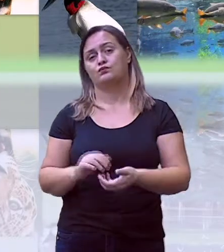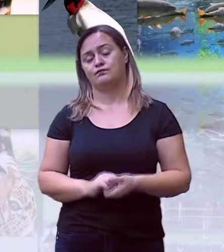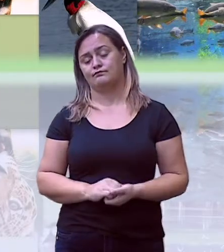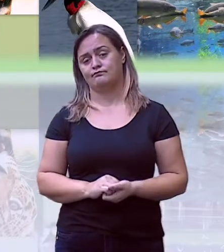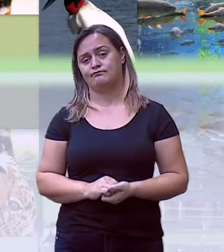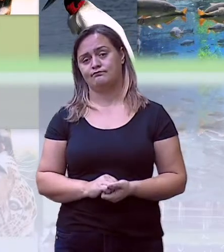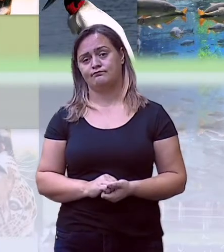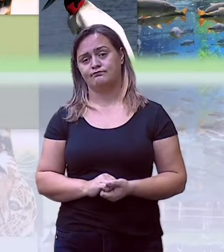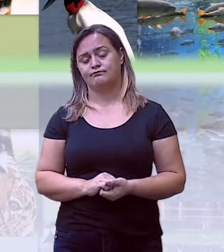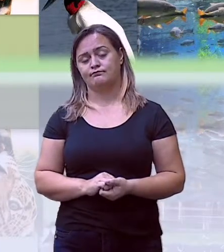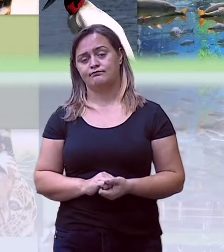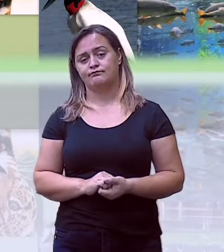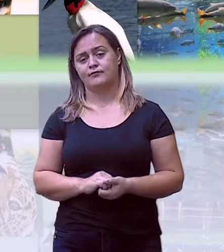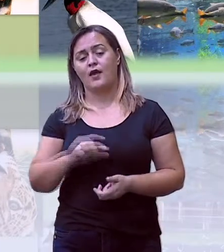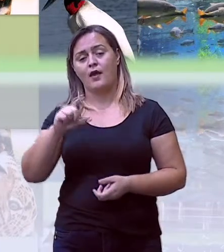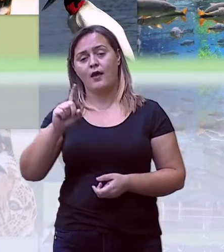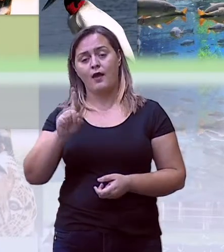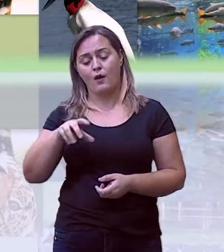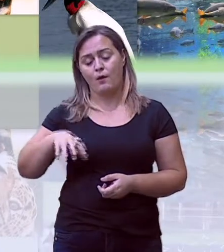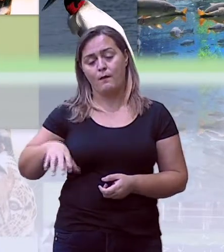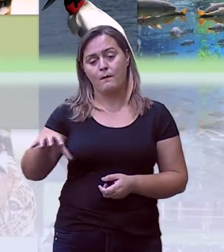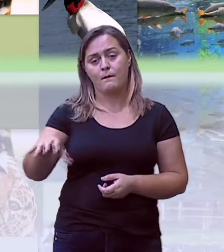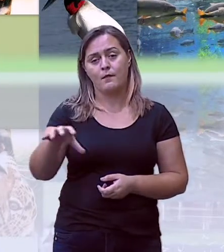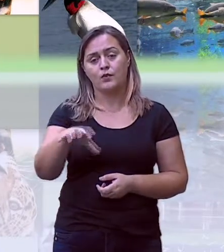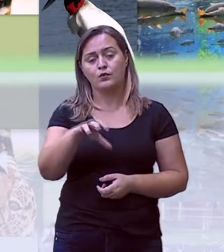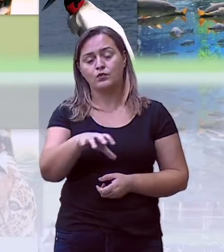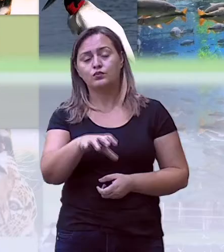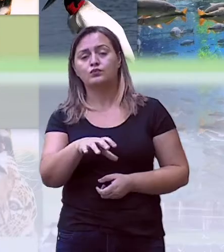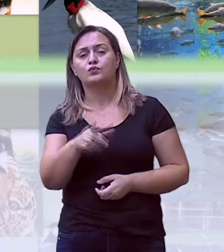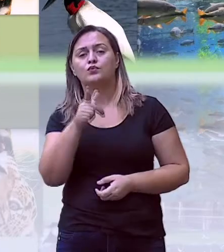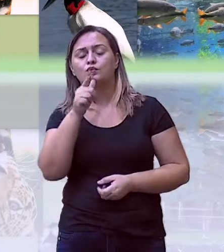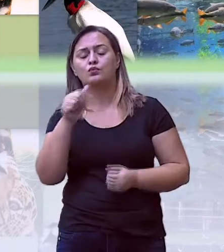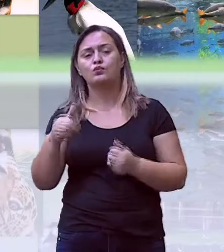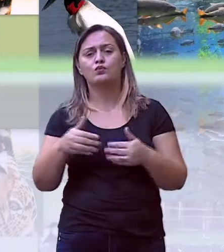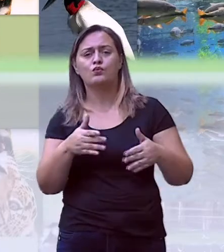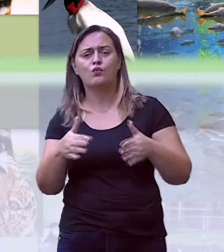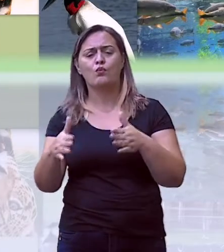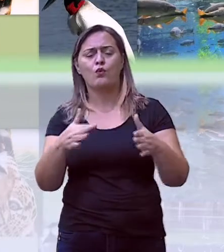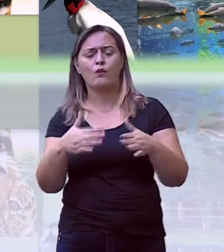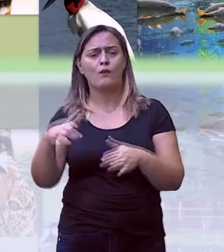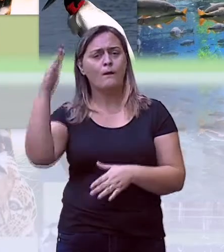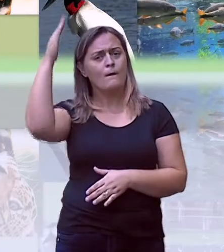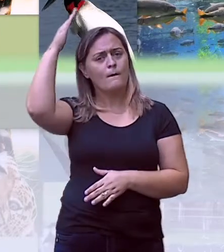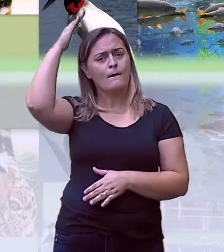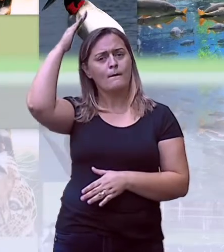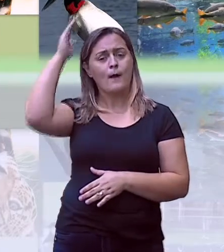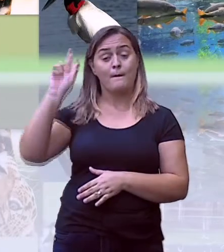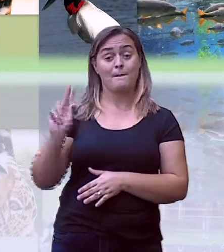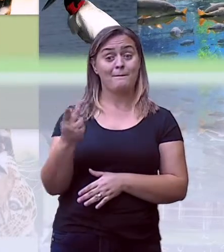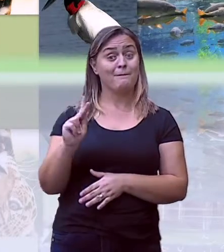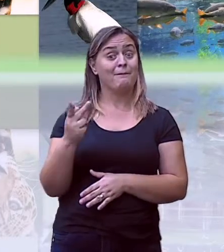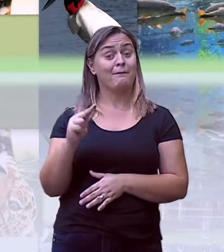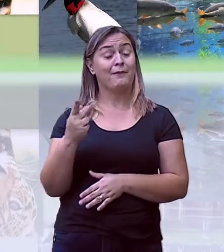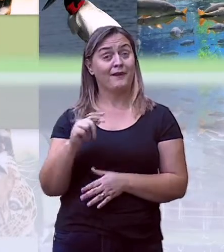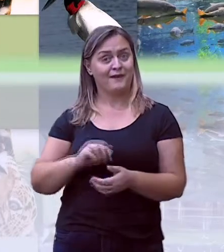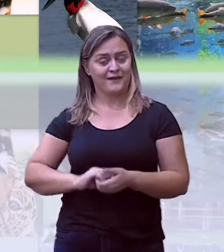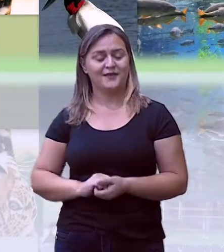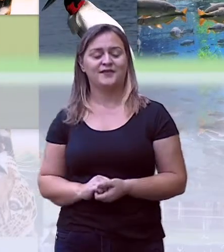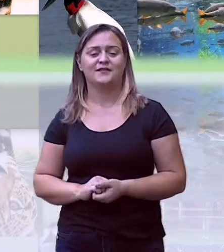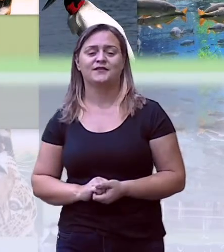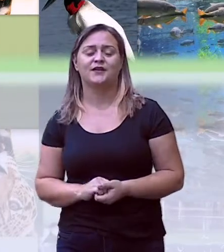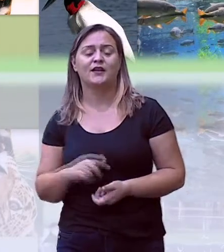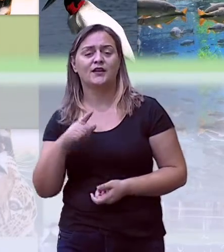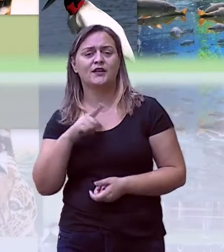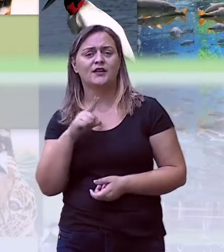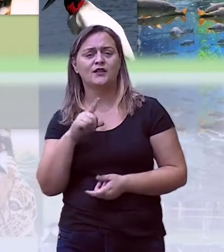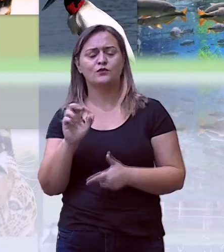está localizado na bacia hidrográfica do Alto Paraguai. E ele vai abranger estados brasileiros como